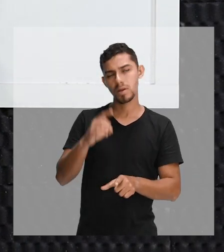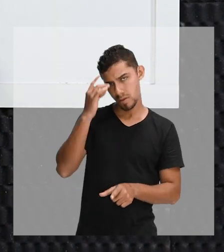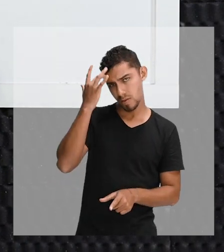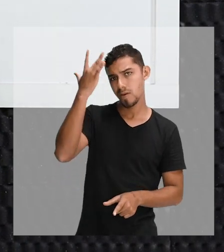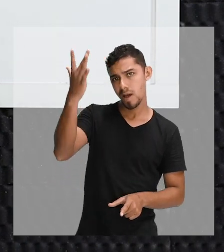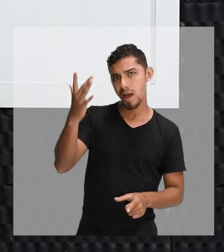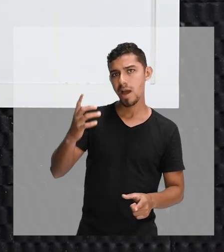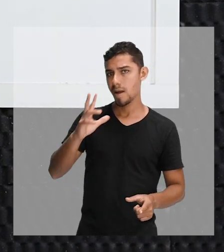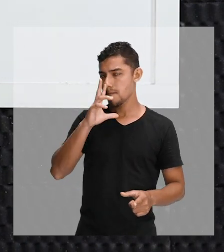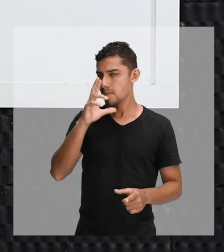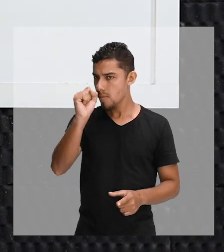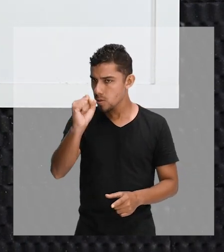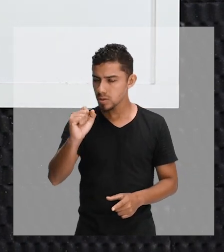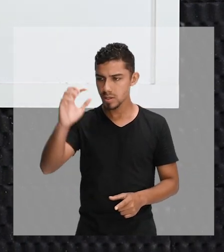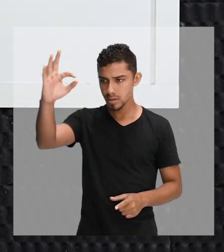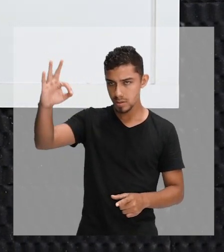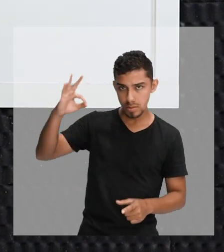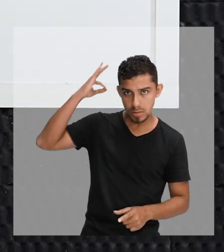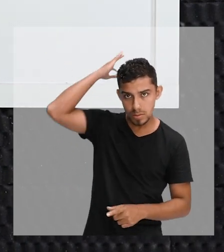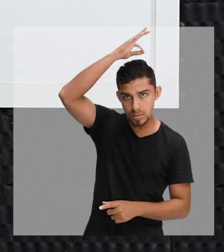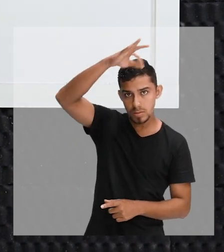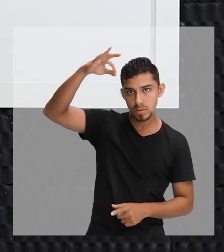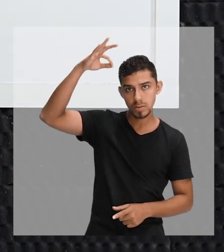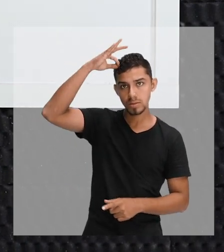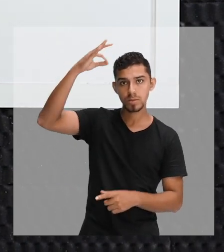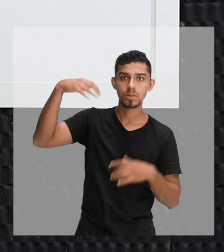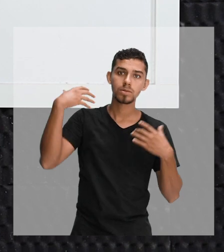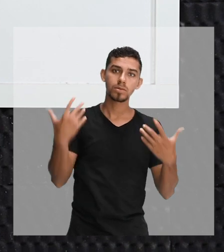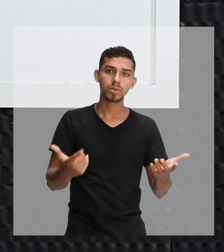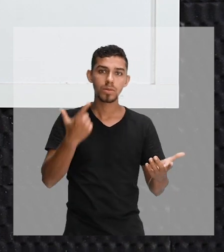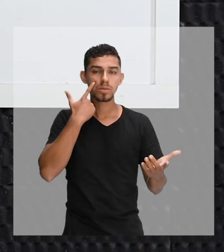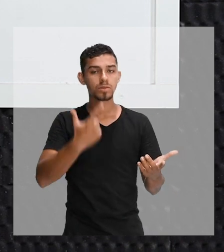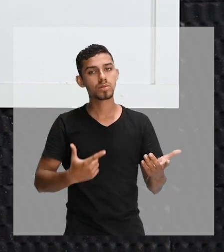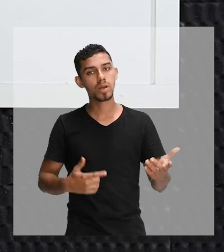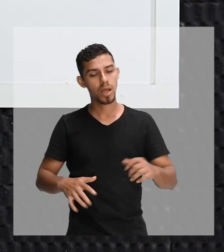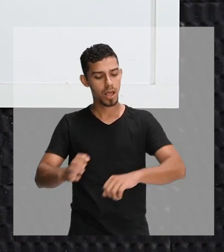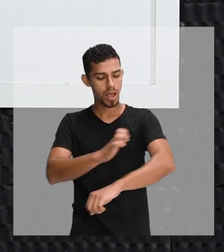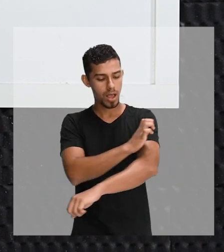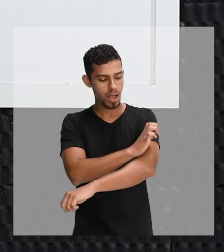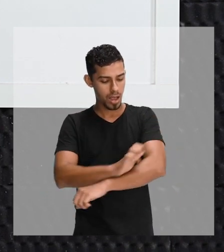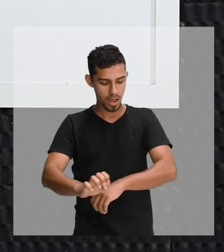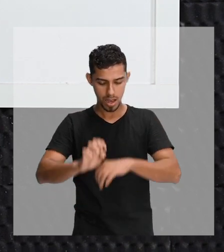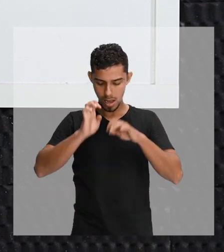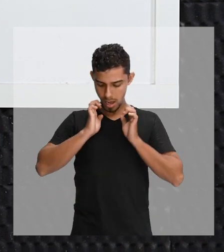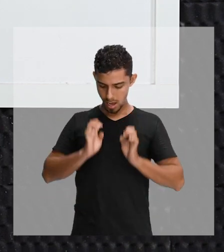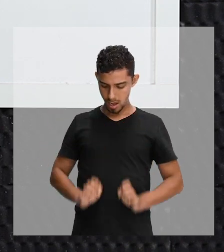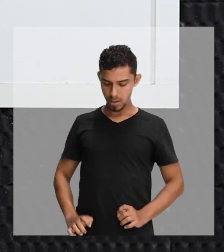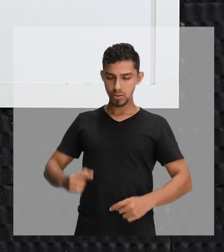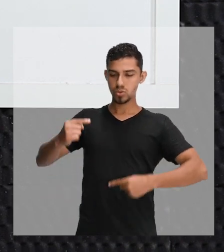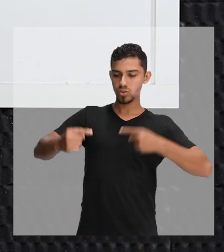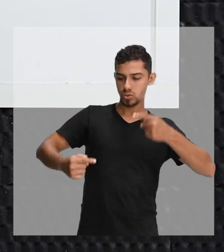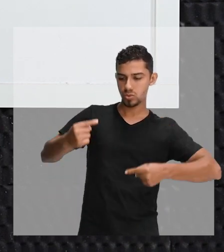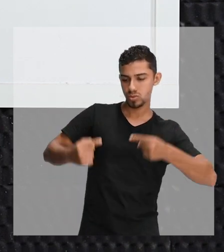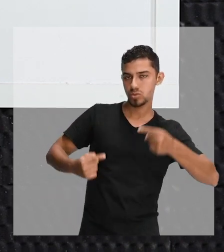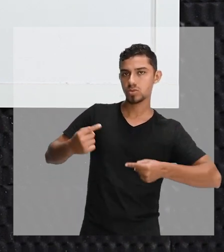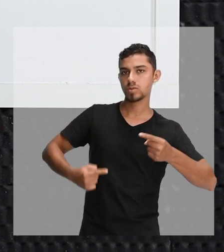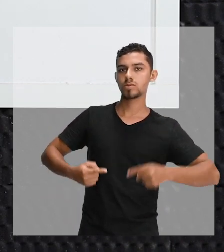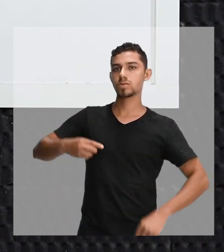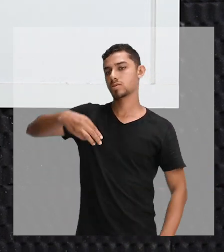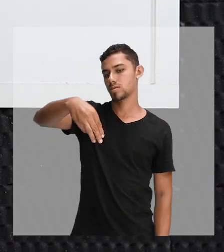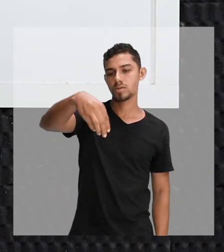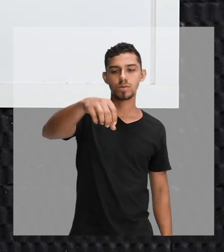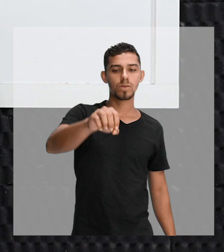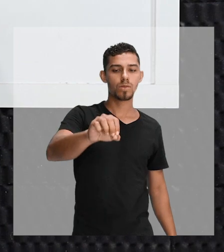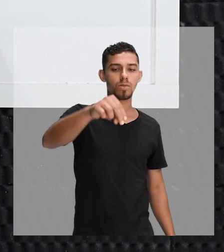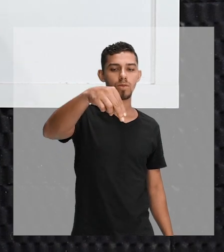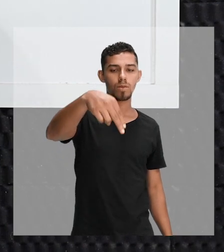poder espiritual, aqui o poder está associado à ética desembocada na política monárquica, governo de um só,